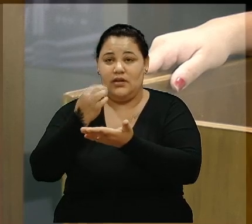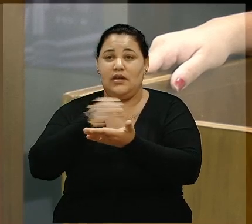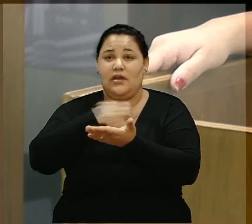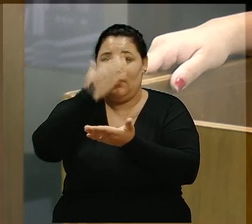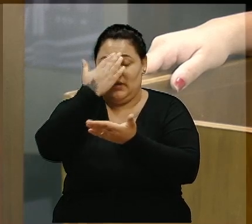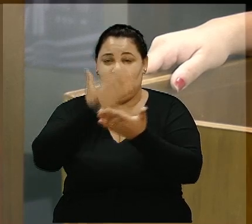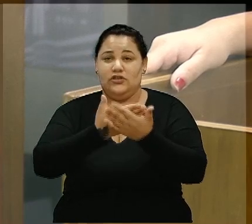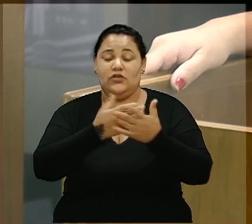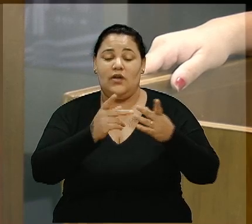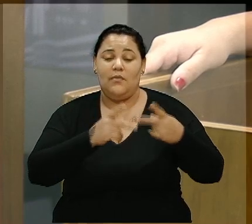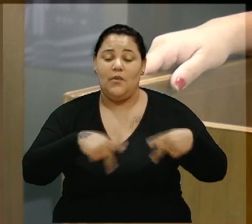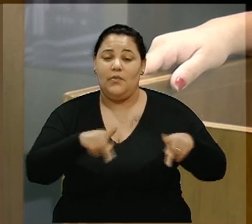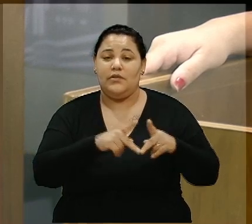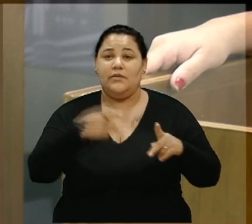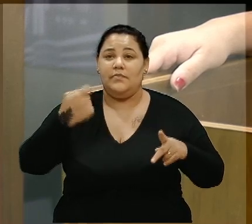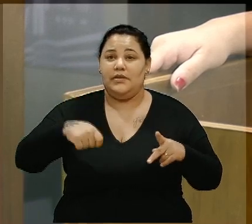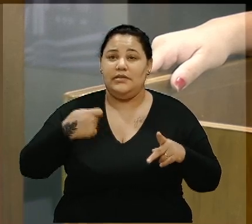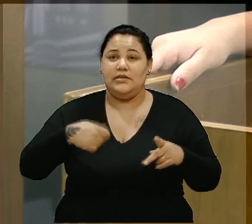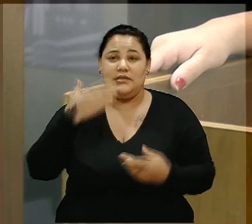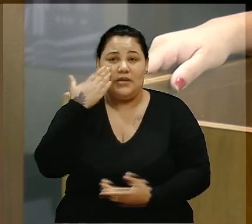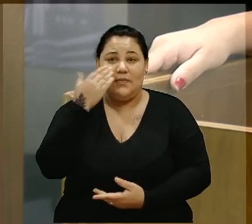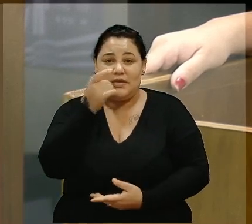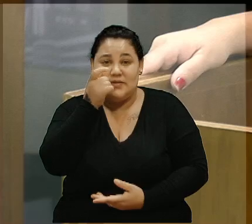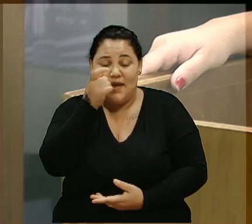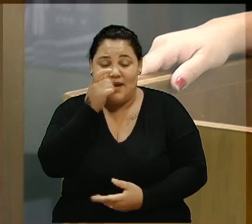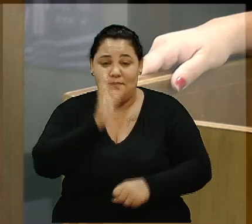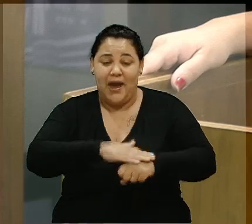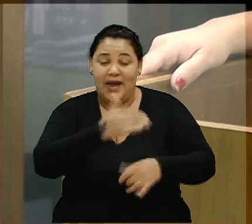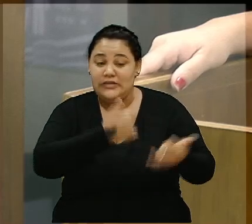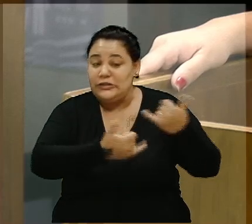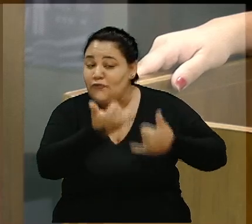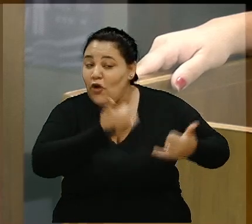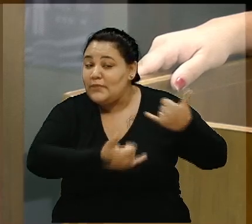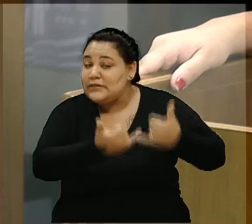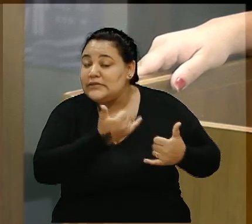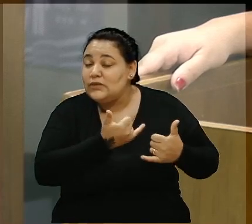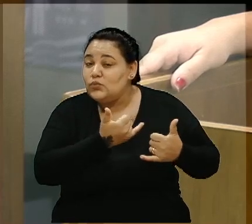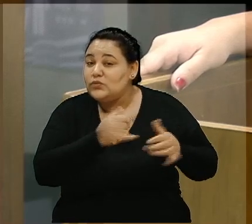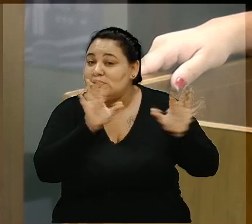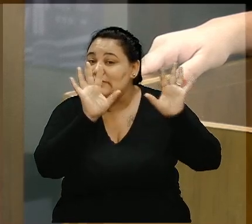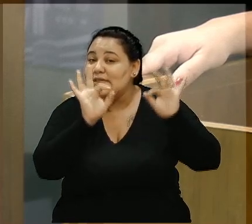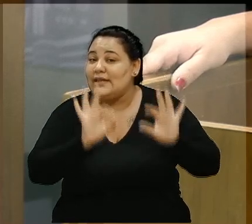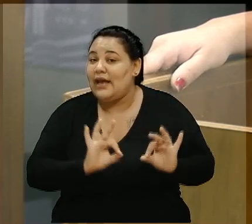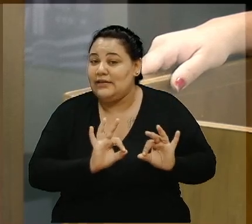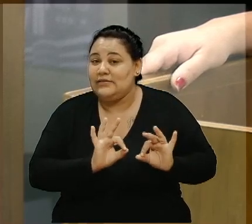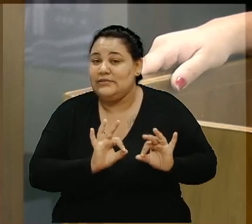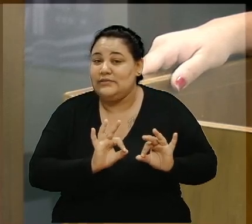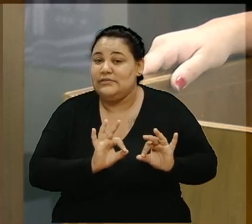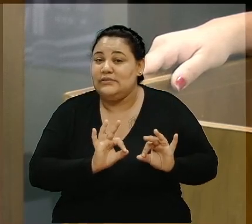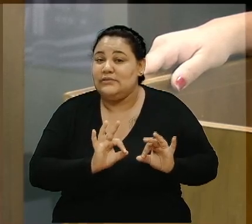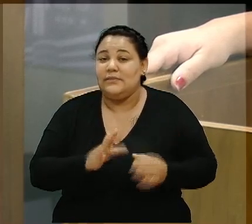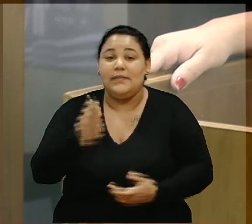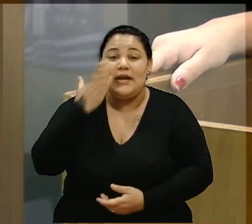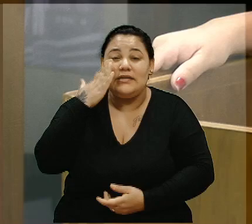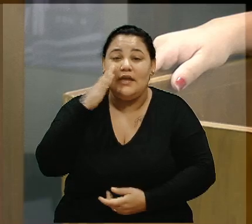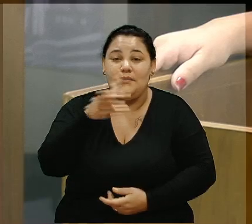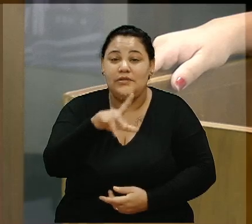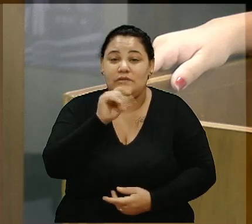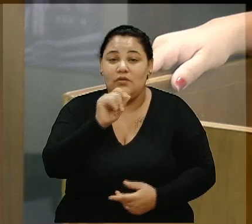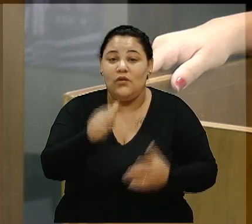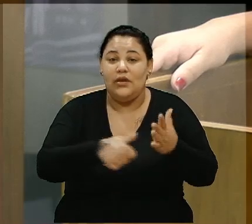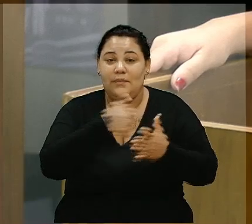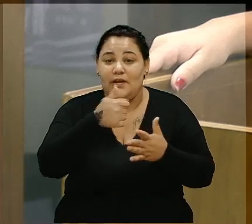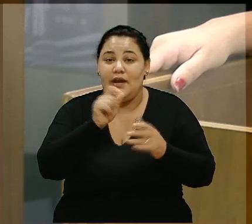que a população precisa cada vez mais ser informada sobre essas questões para que ela saiba escolher melhor os